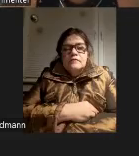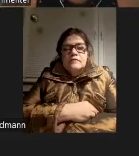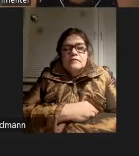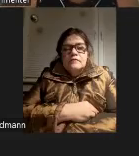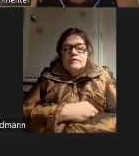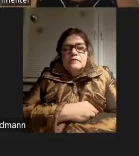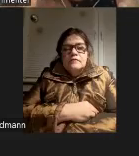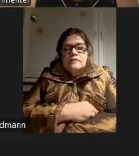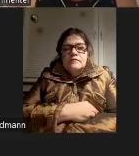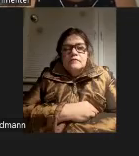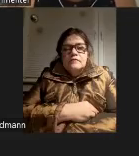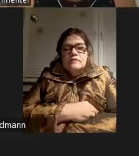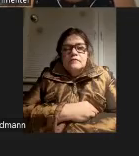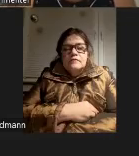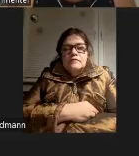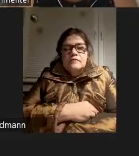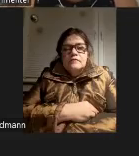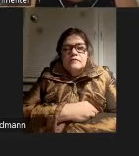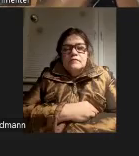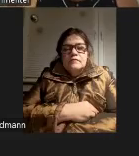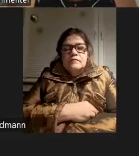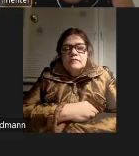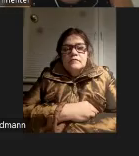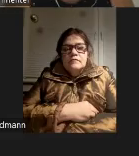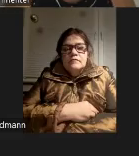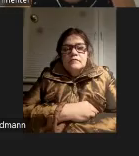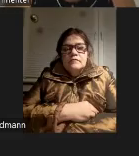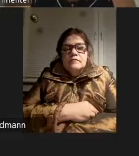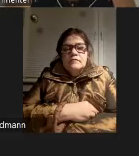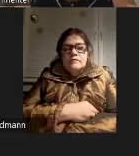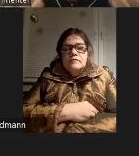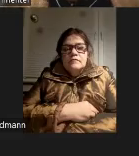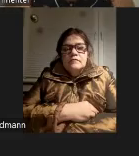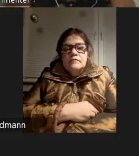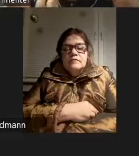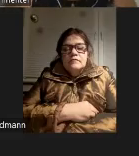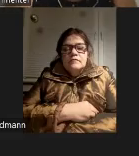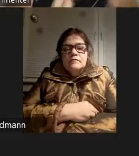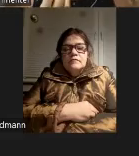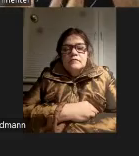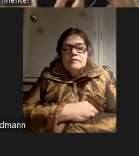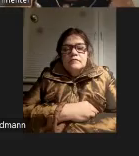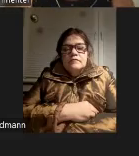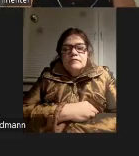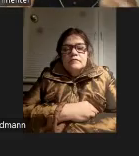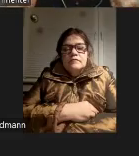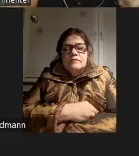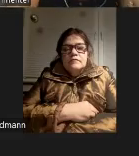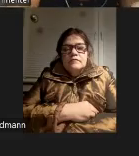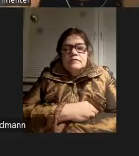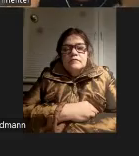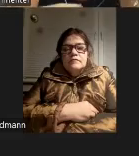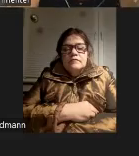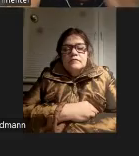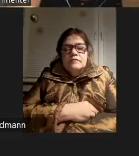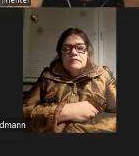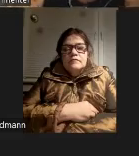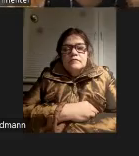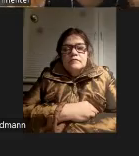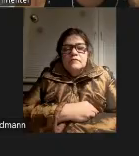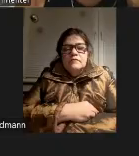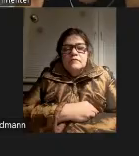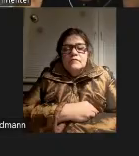precisa para essas células de duas coisas principalmente, glicose e oxigênio. Então, toda vez que a gente vai tendo essa hipóxia de